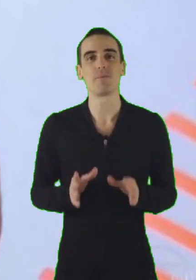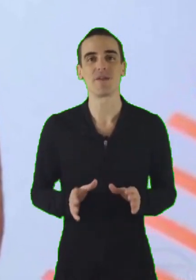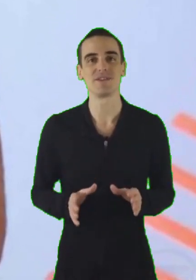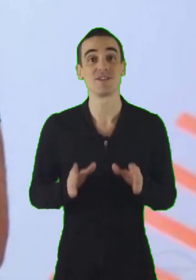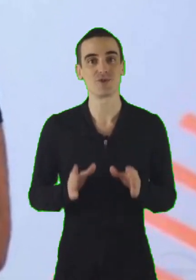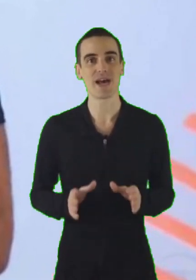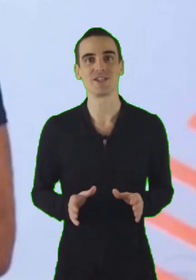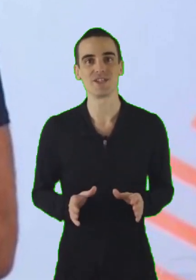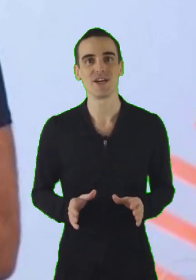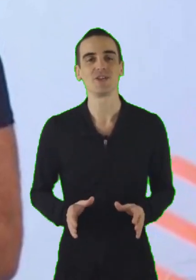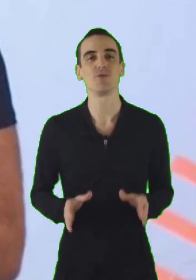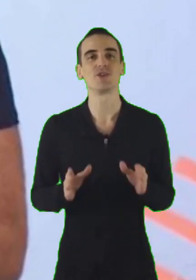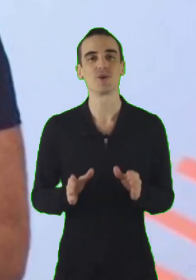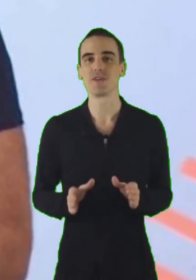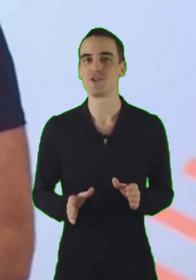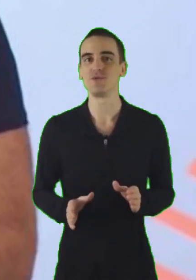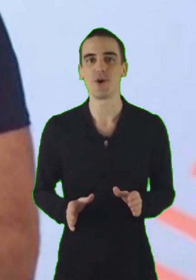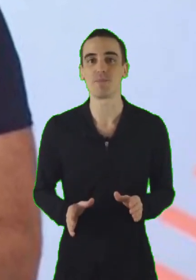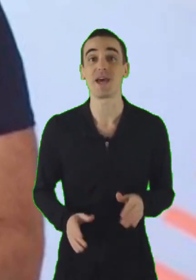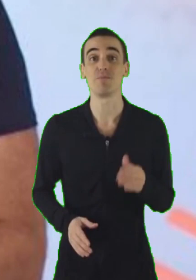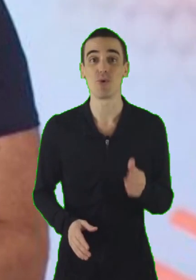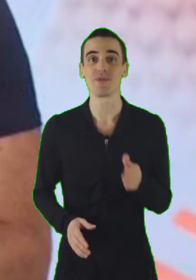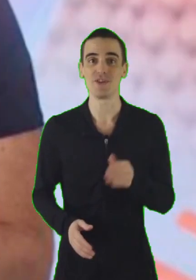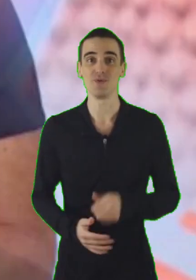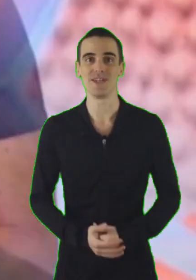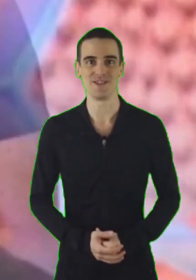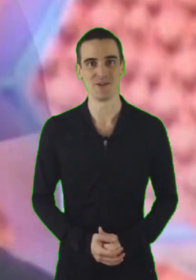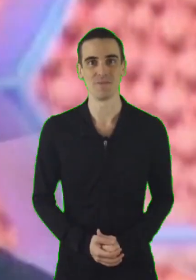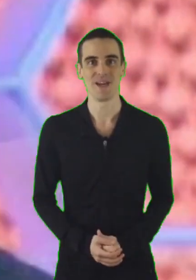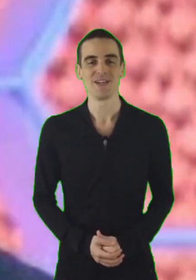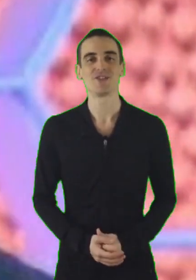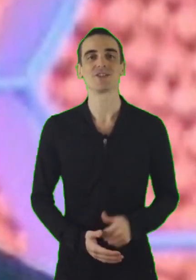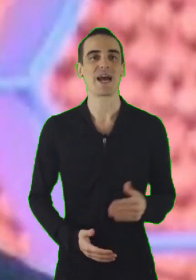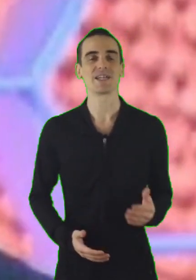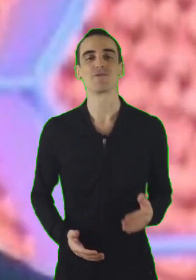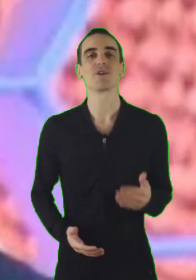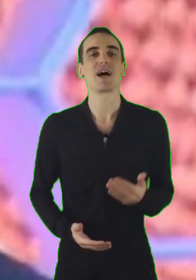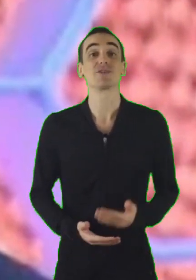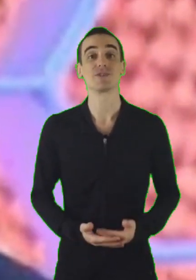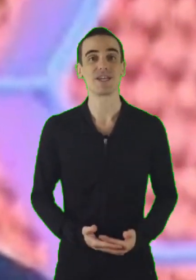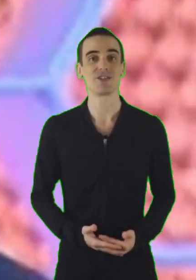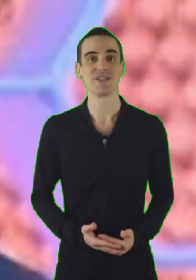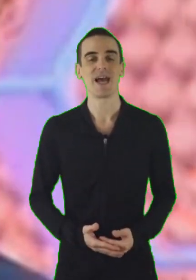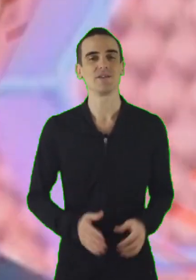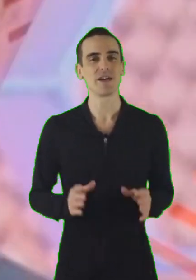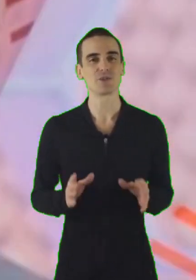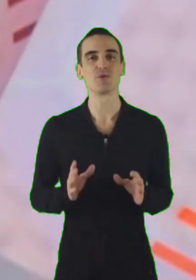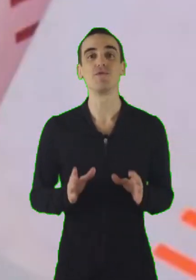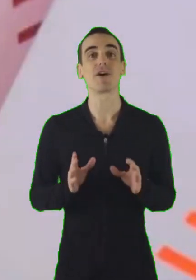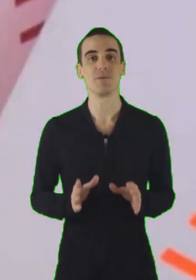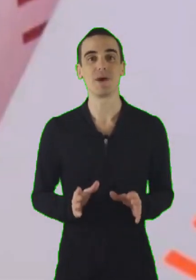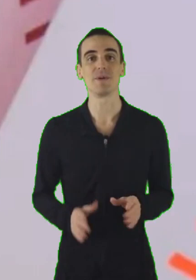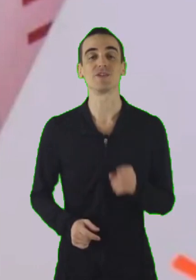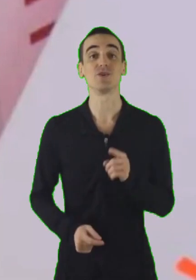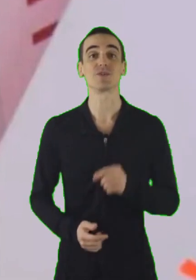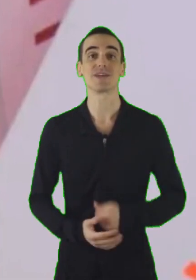a falta de equilíbrio emocional do elenco do Botafogo. Para ele, isso é a principal preocupação pela fase ruim do time. O Botafogo